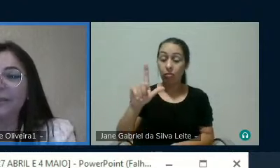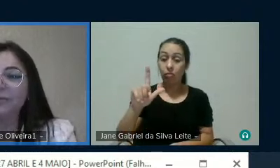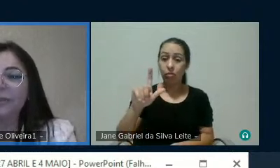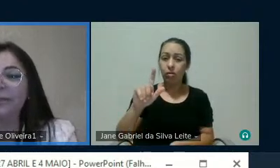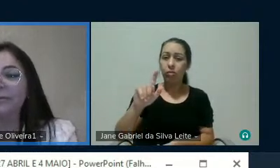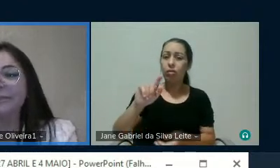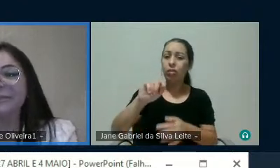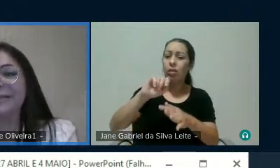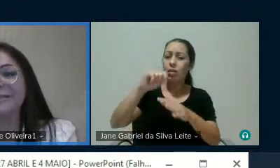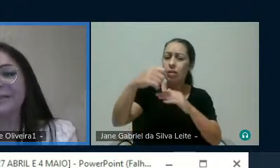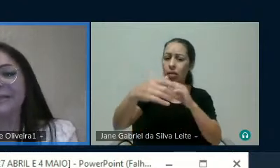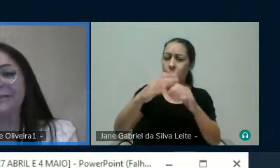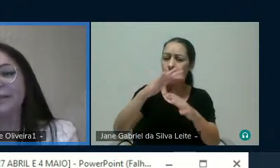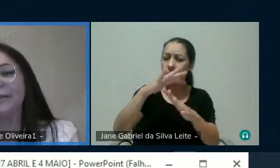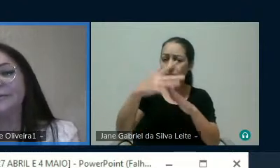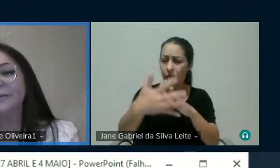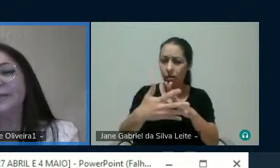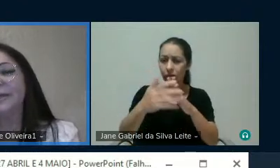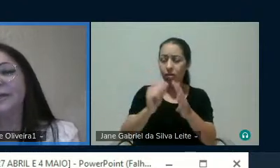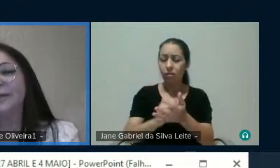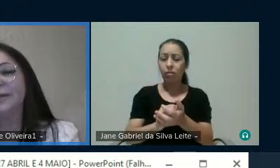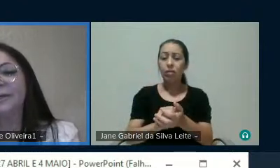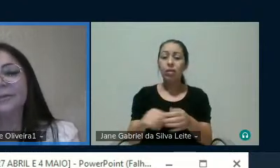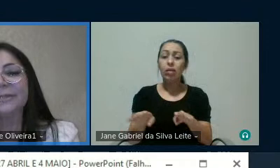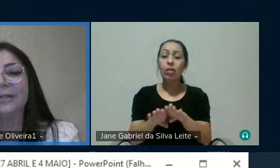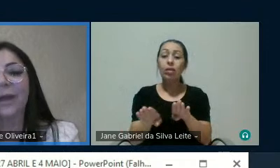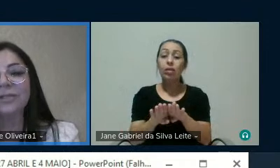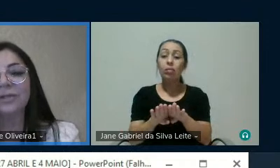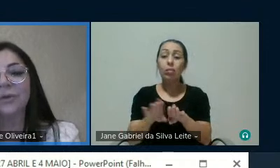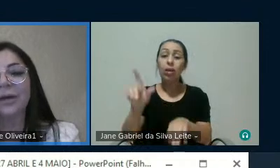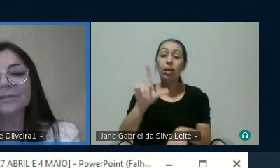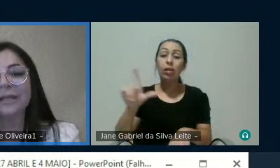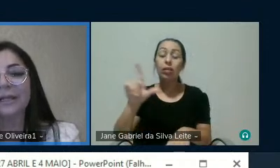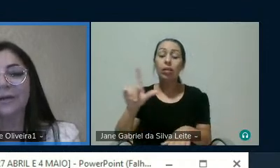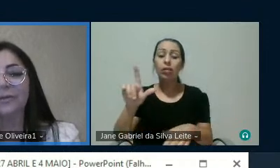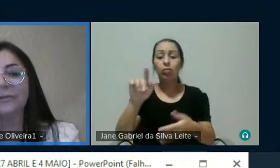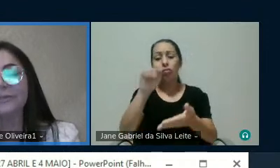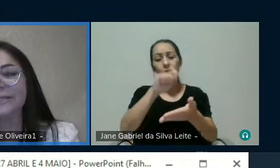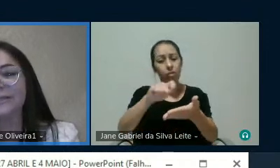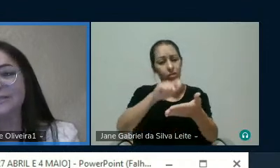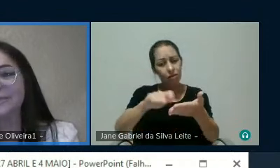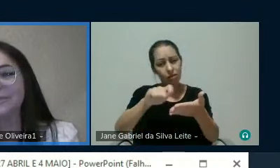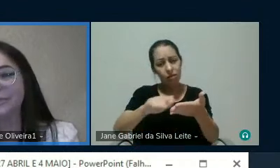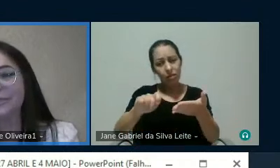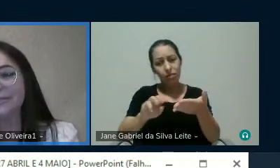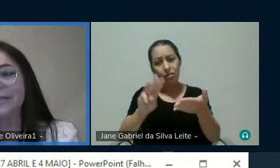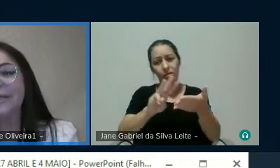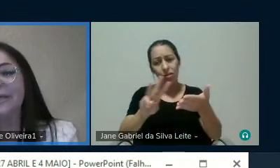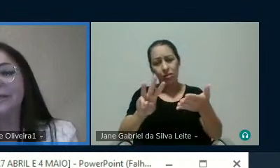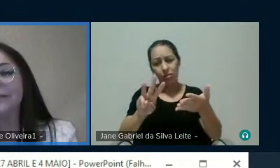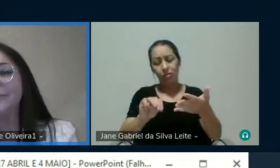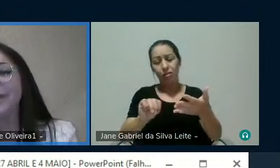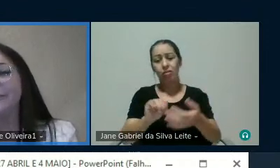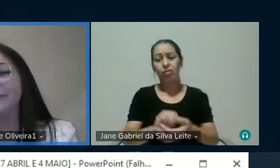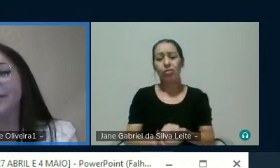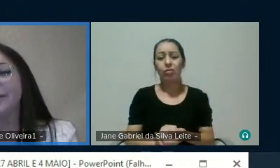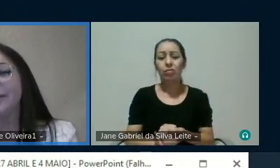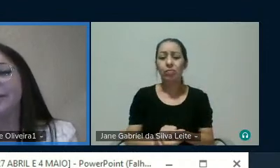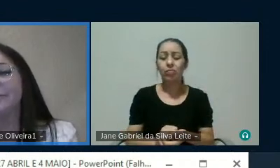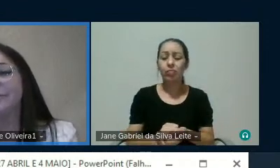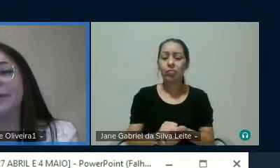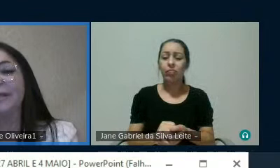tem a literatura em língua de sinais escrita, né? No Sign Write, como é o caso do livro das lendas amazônicas, que